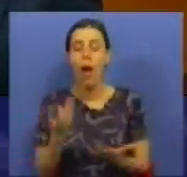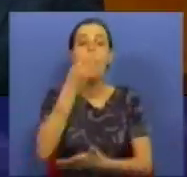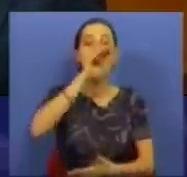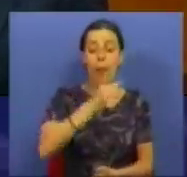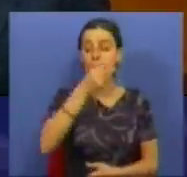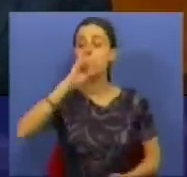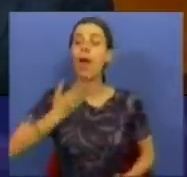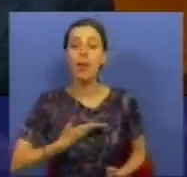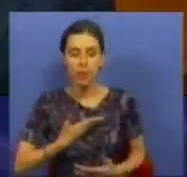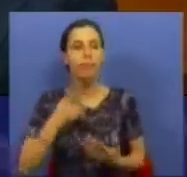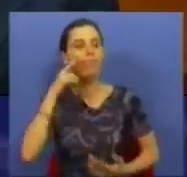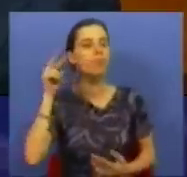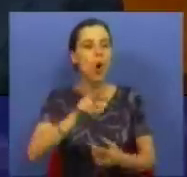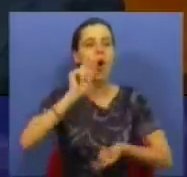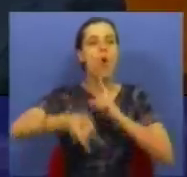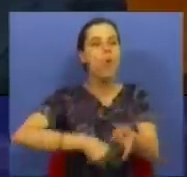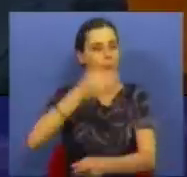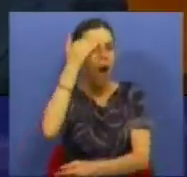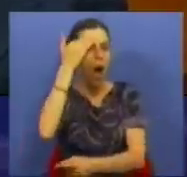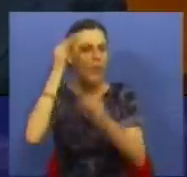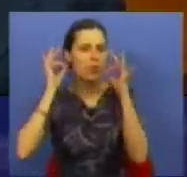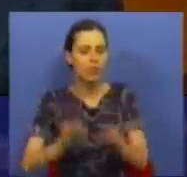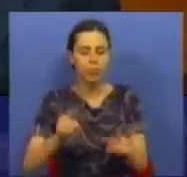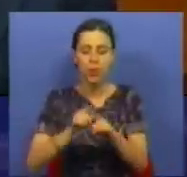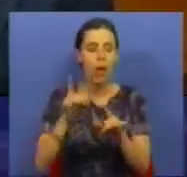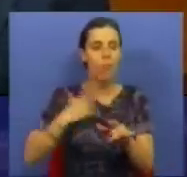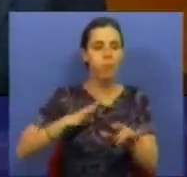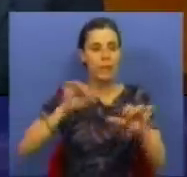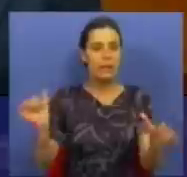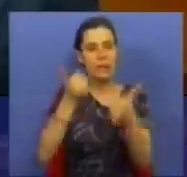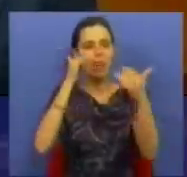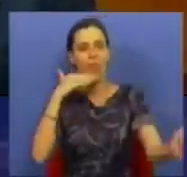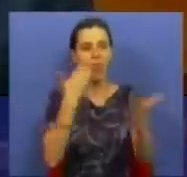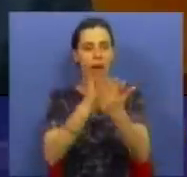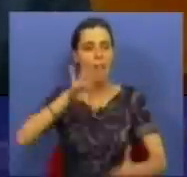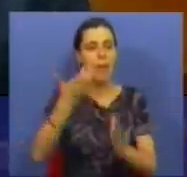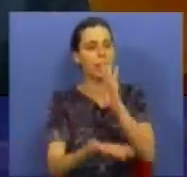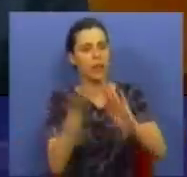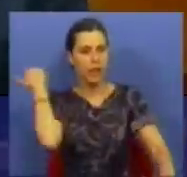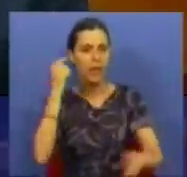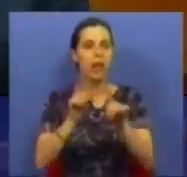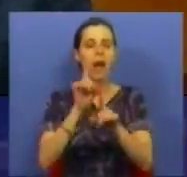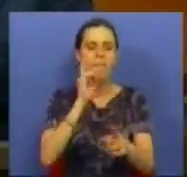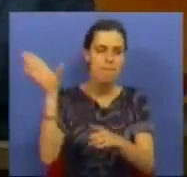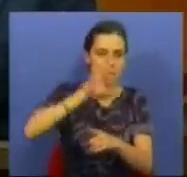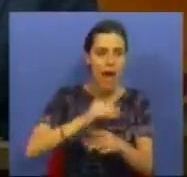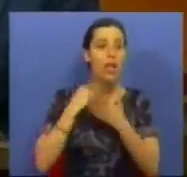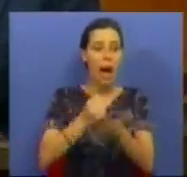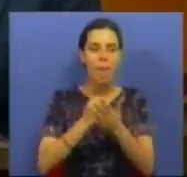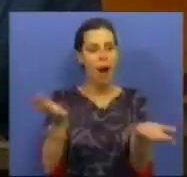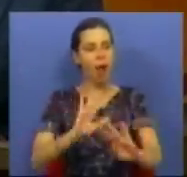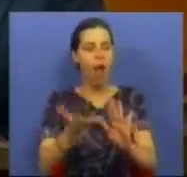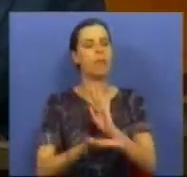PS e o PSD encontraram o que consideram ser a tábua de salvação para o país: retirar ainda mais